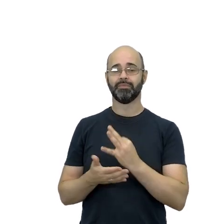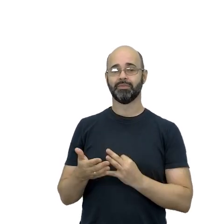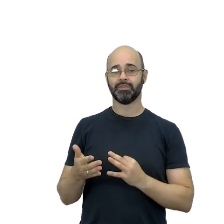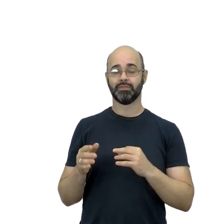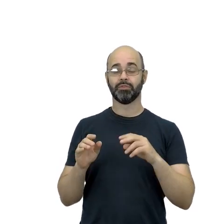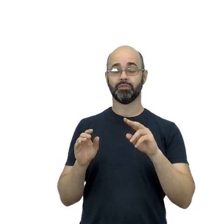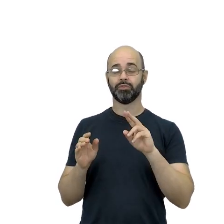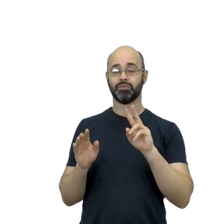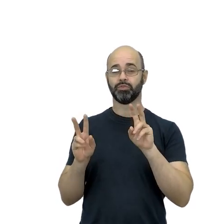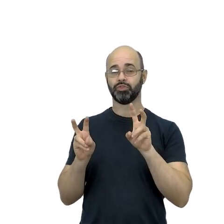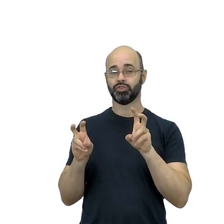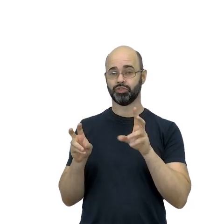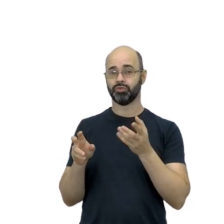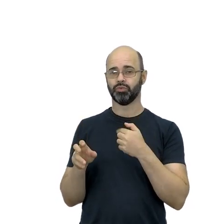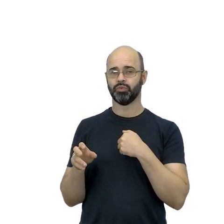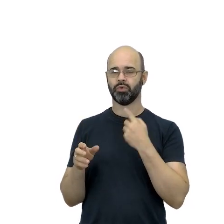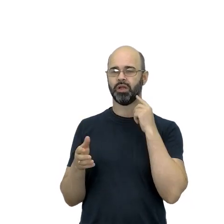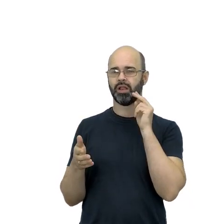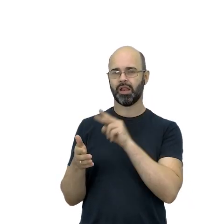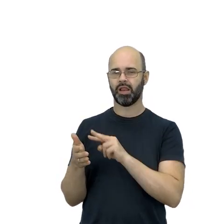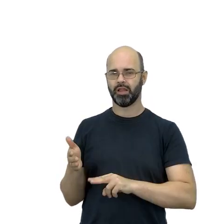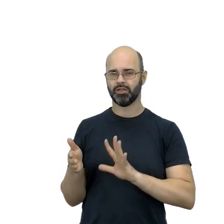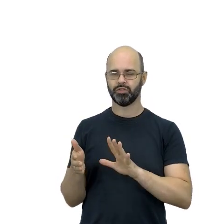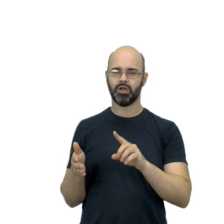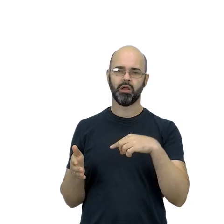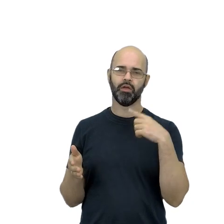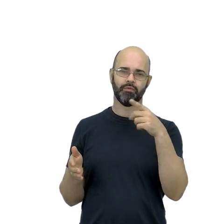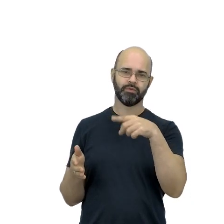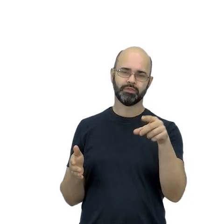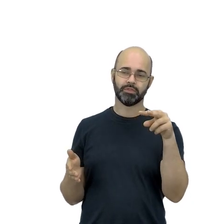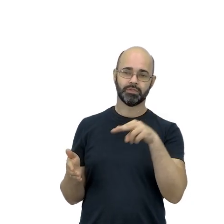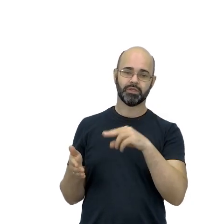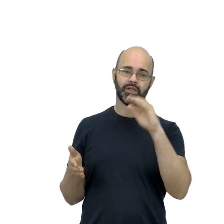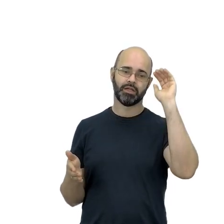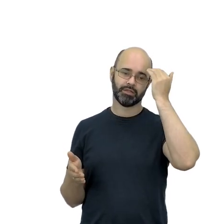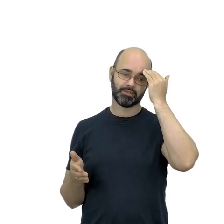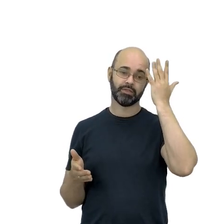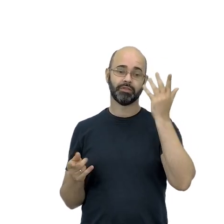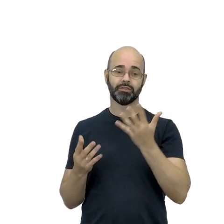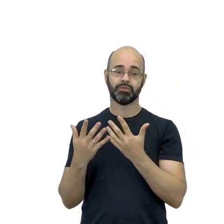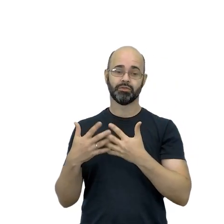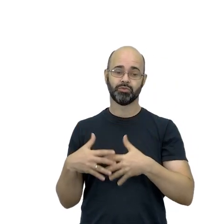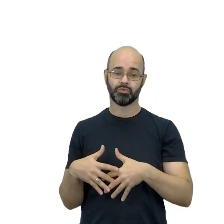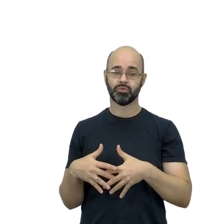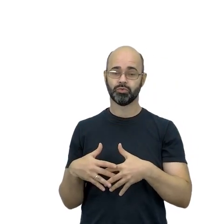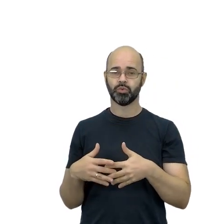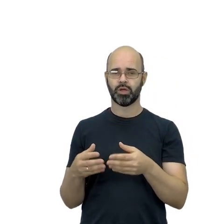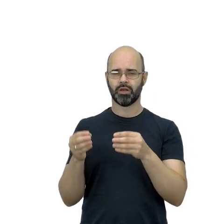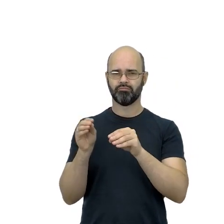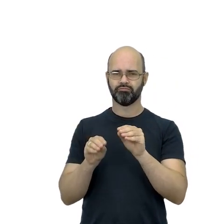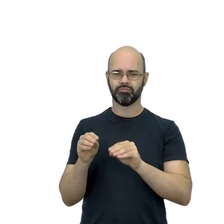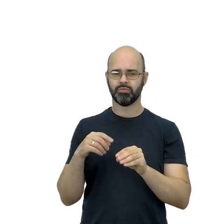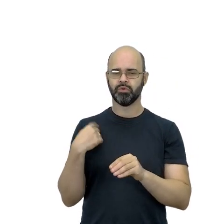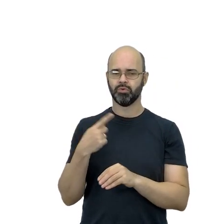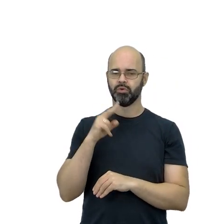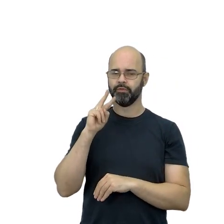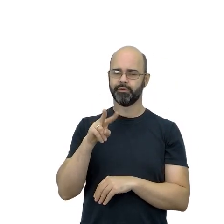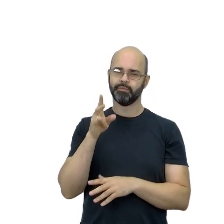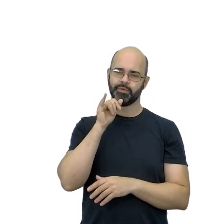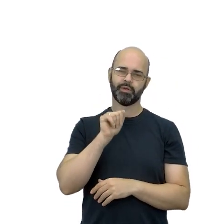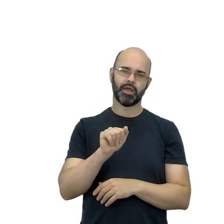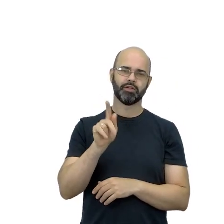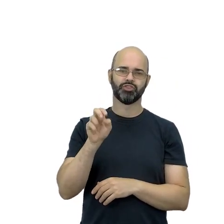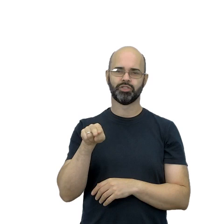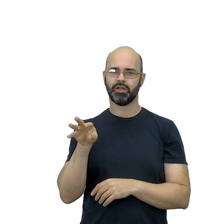você permite fazer essas inferências, como disse o Valdir. A estrutura composicional, nós vimos, mesmo ele usa a expressão agente,